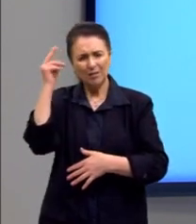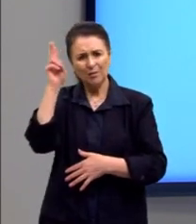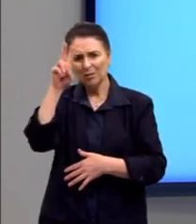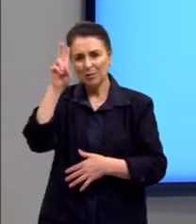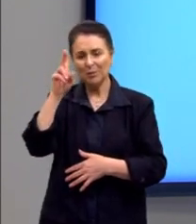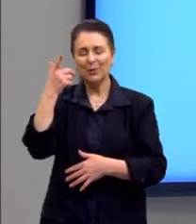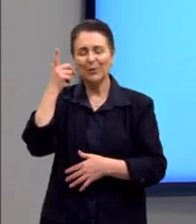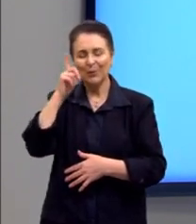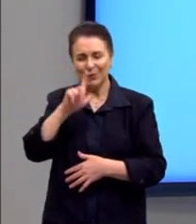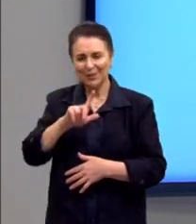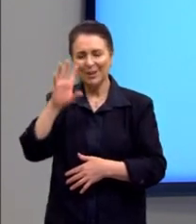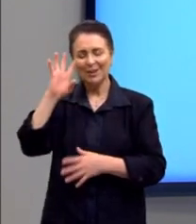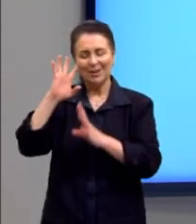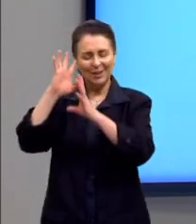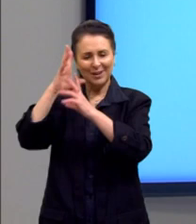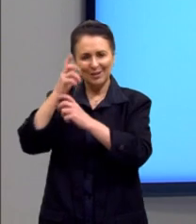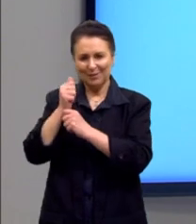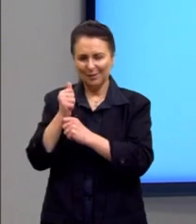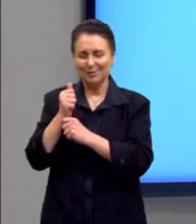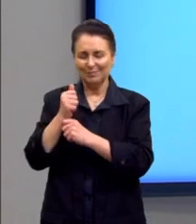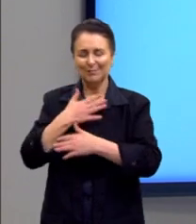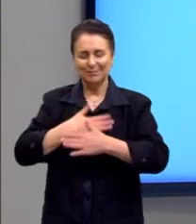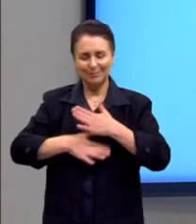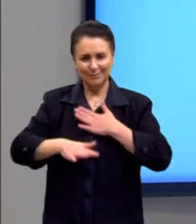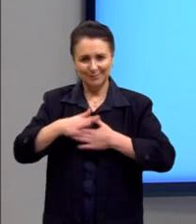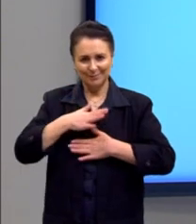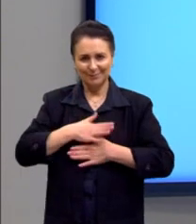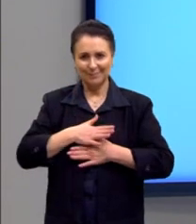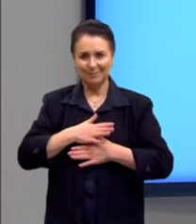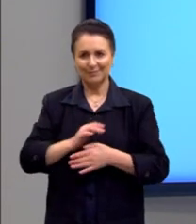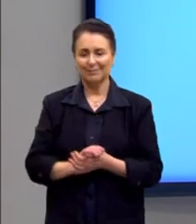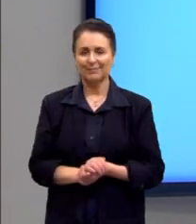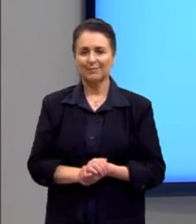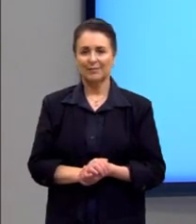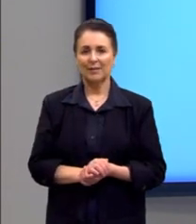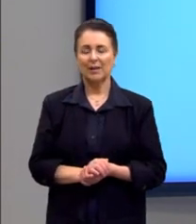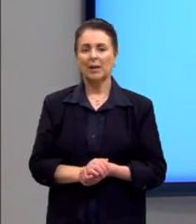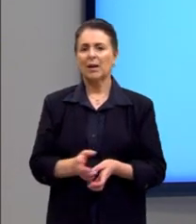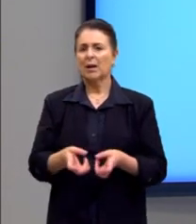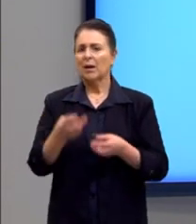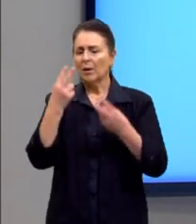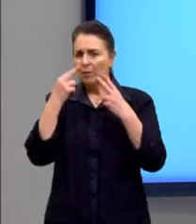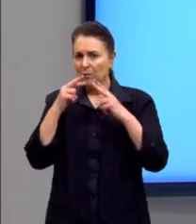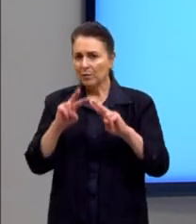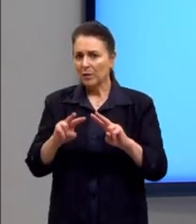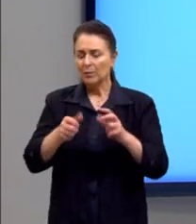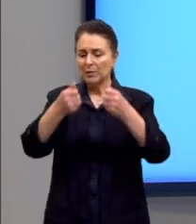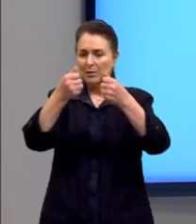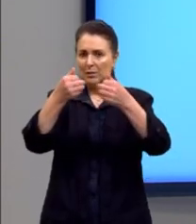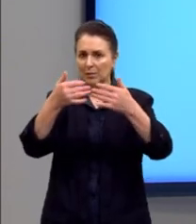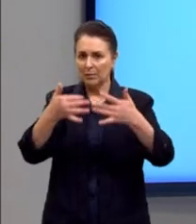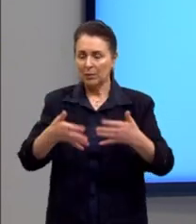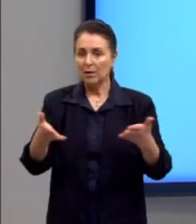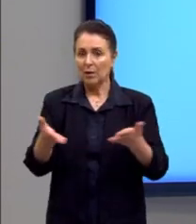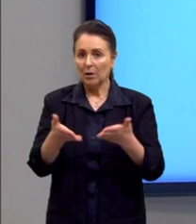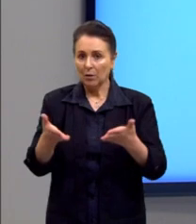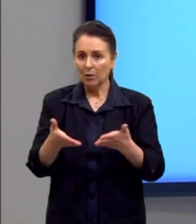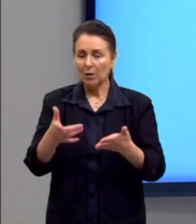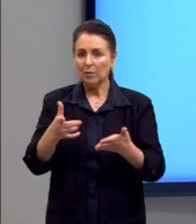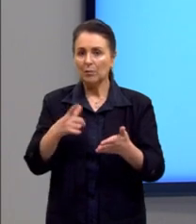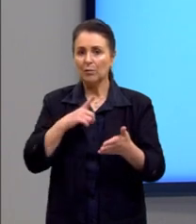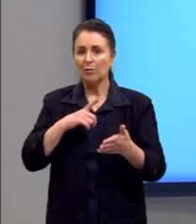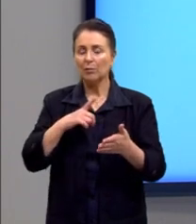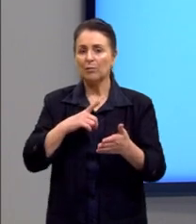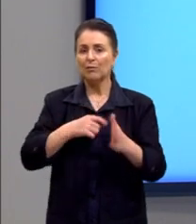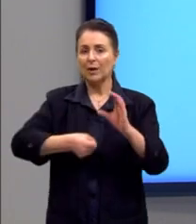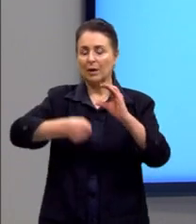vai conseguir resolver bem tranquilo e nós temos Então essas definições e agora nós vamos ver